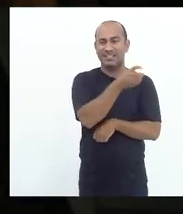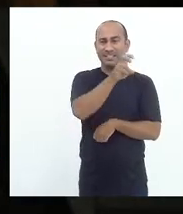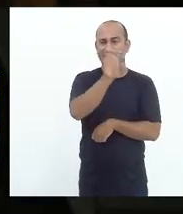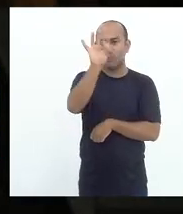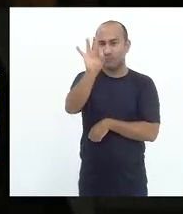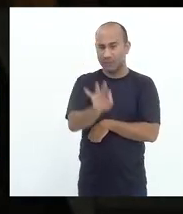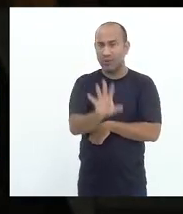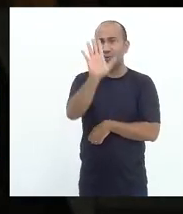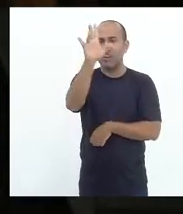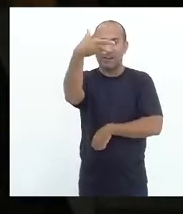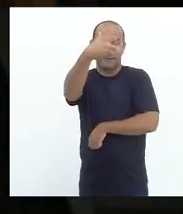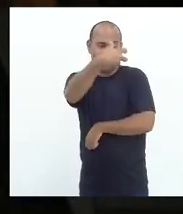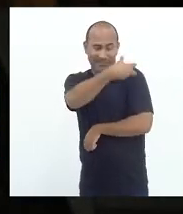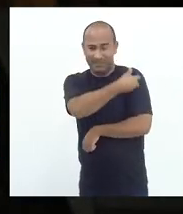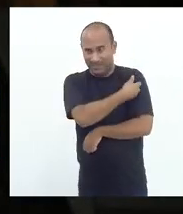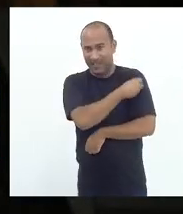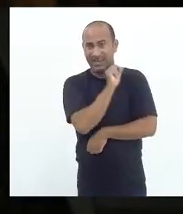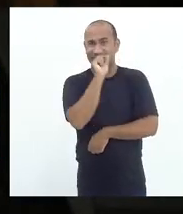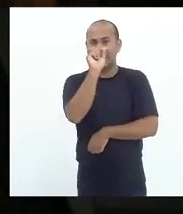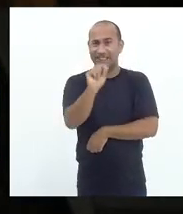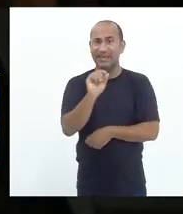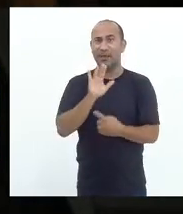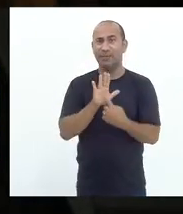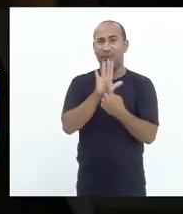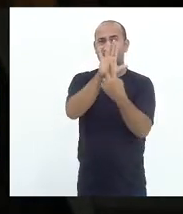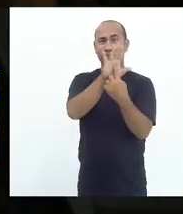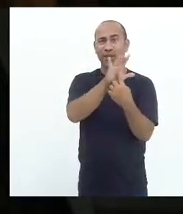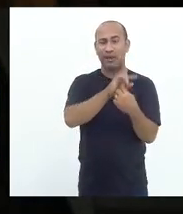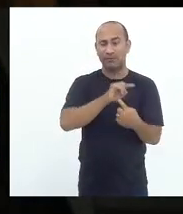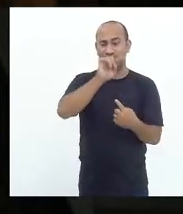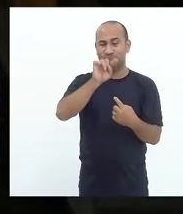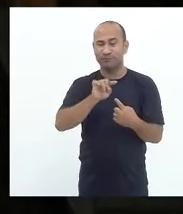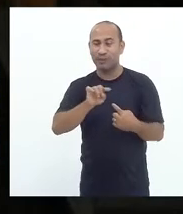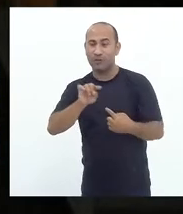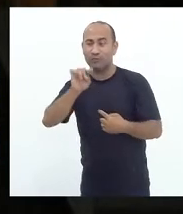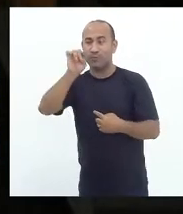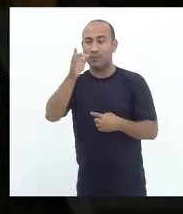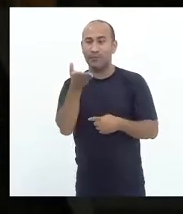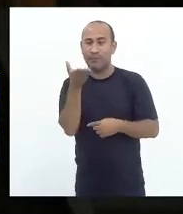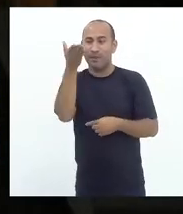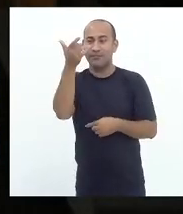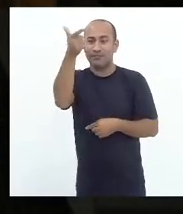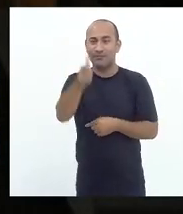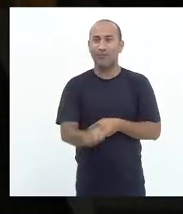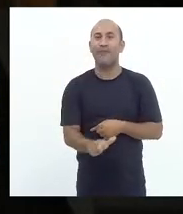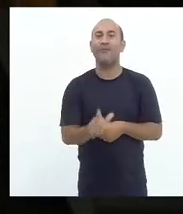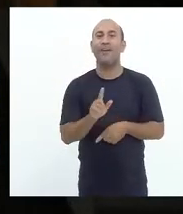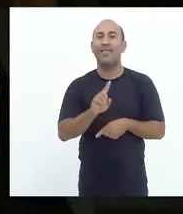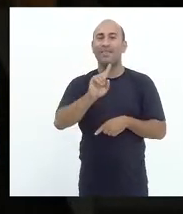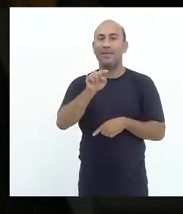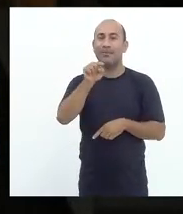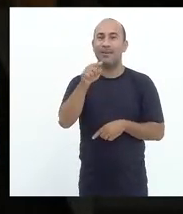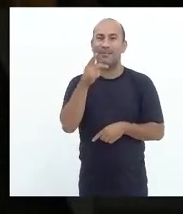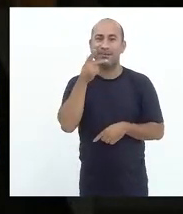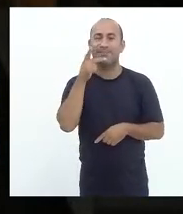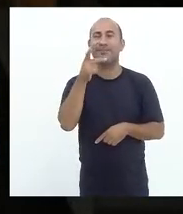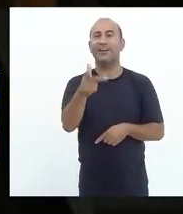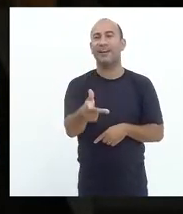vacinados, que os indicadores começaram a subir de novo, depois dessa famosa